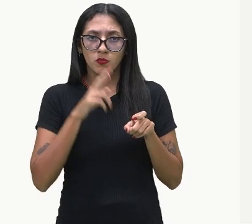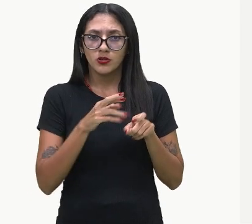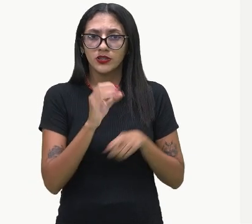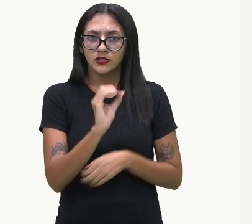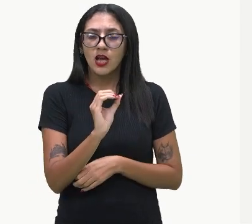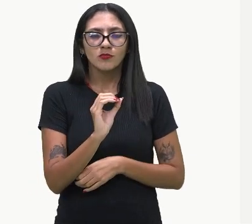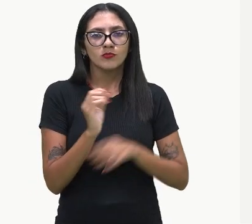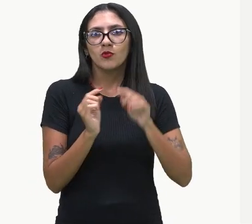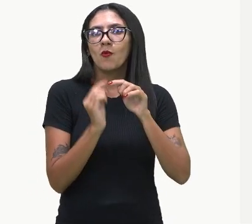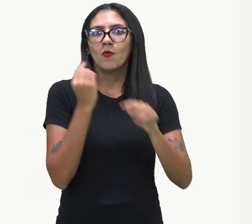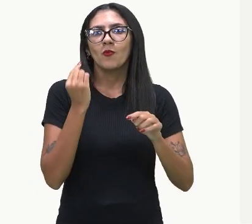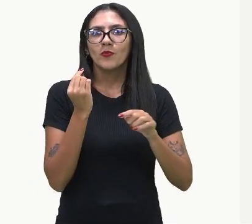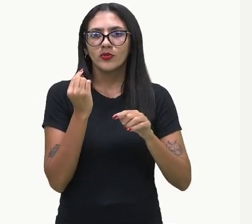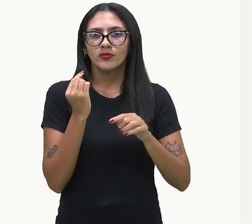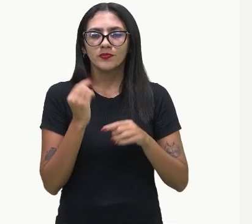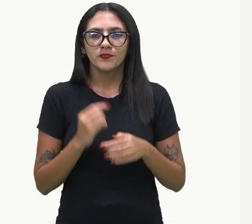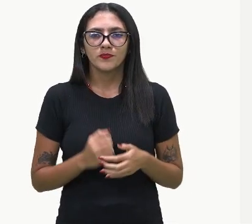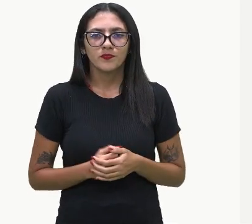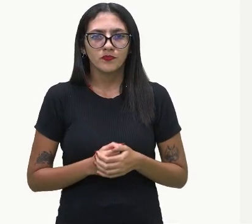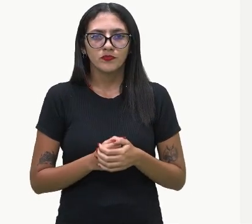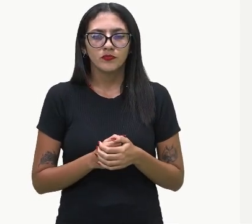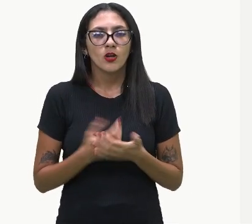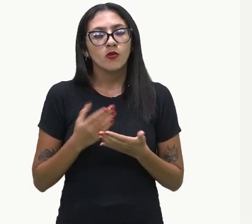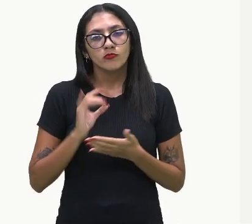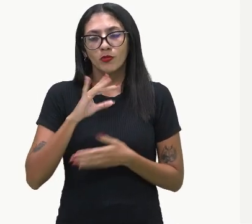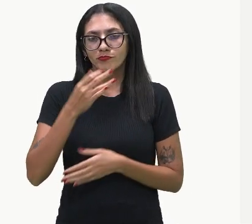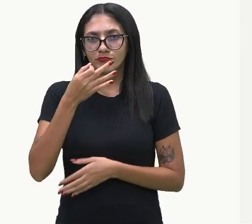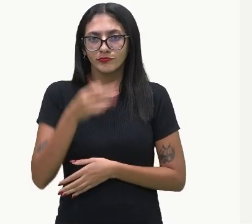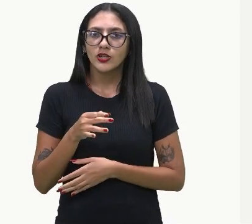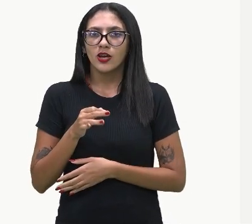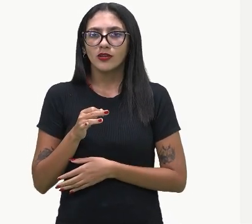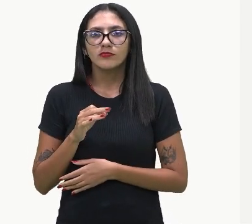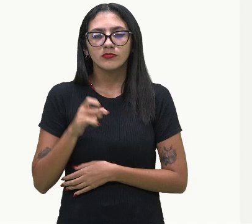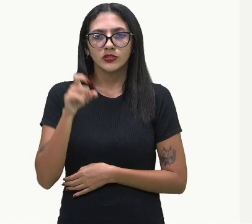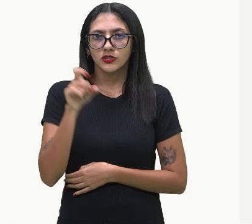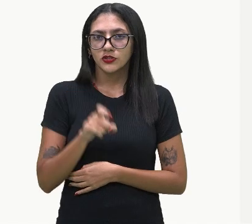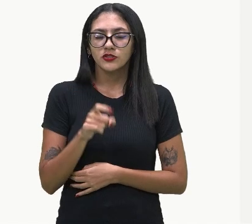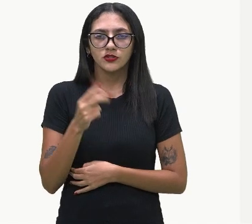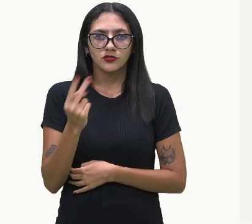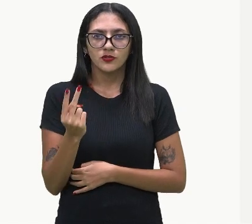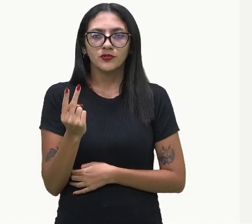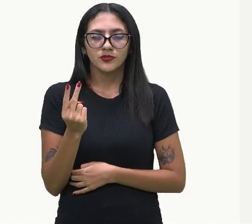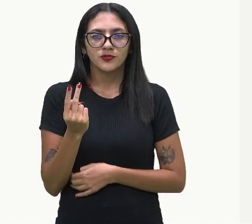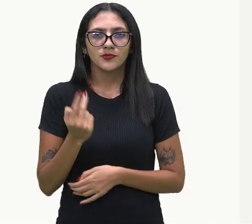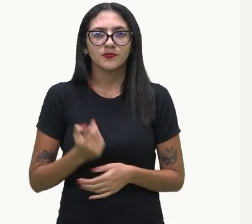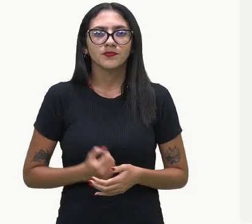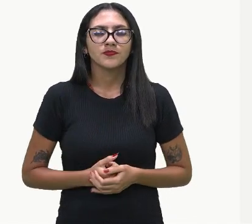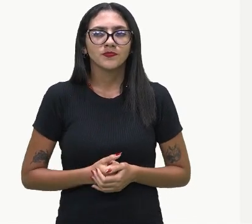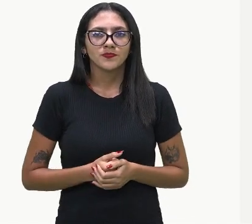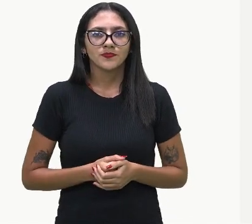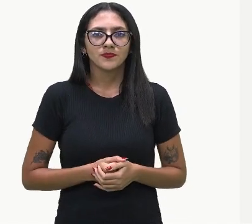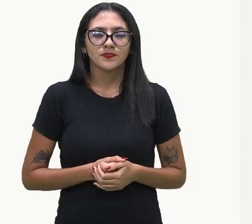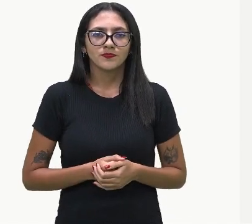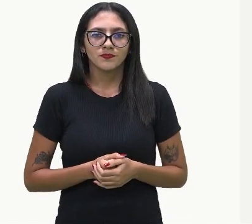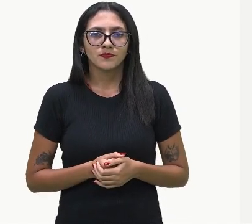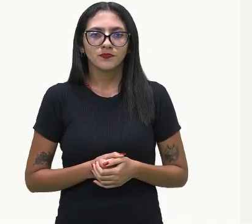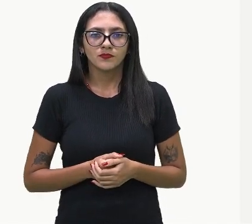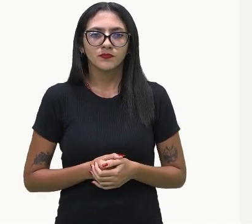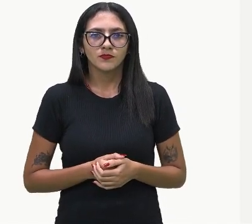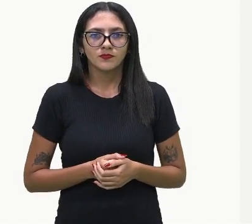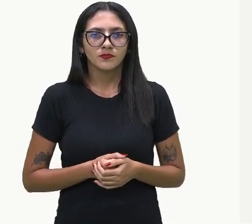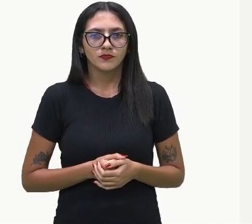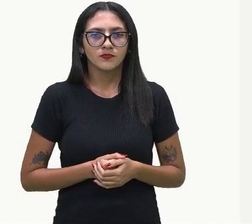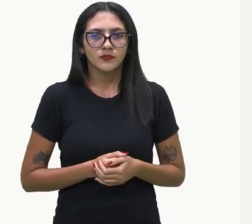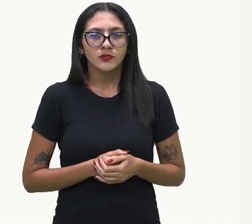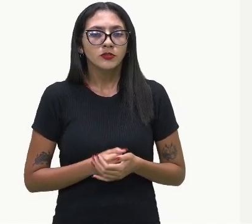serve. A gente só pode ter como resultado x igual a 2. Tá bom? Então, deu x